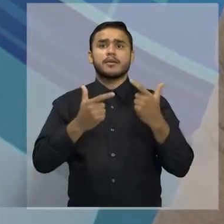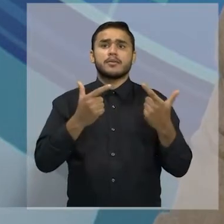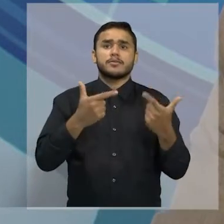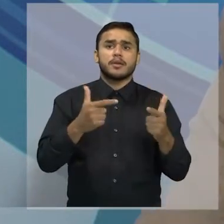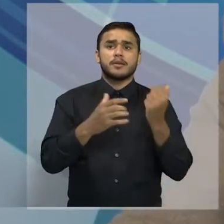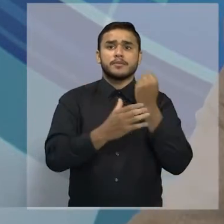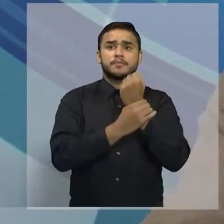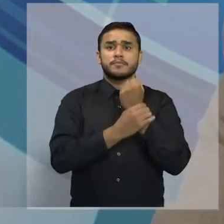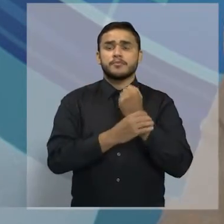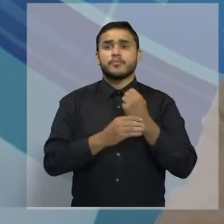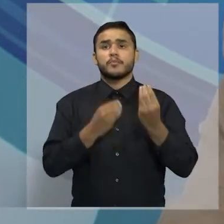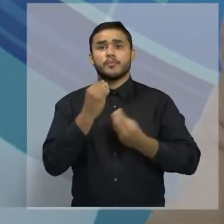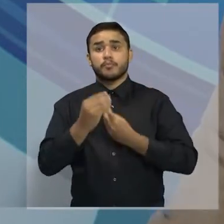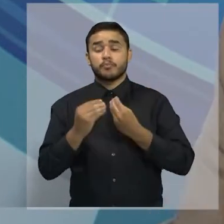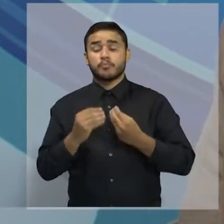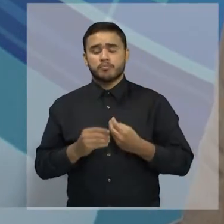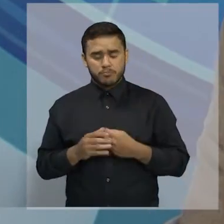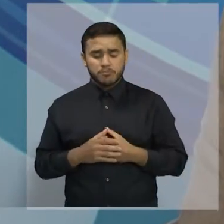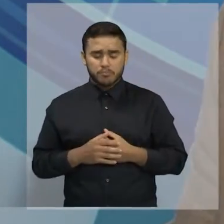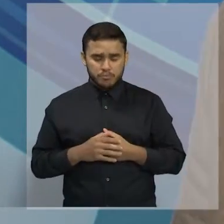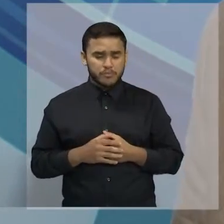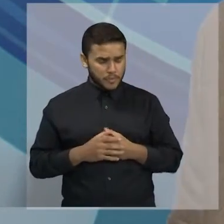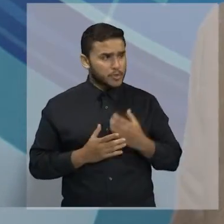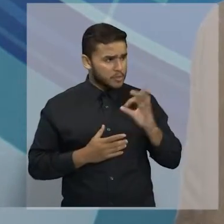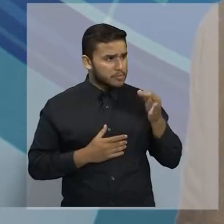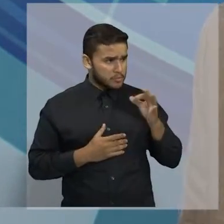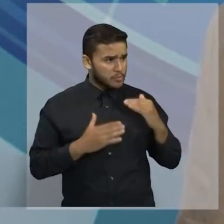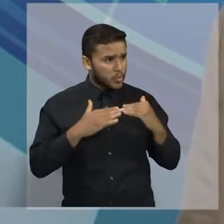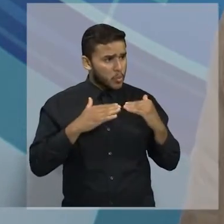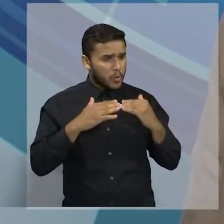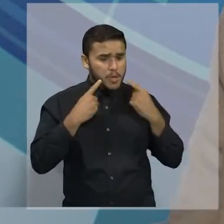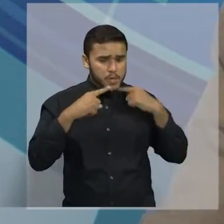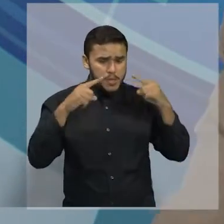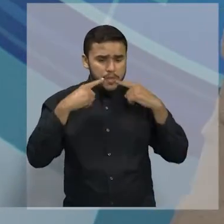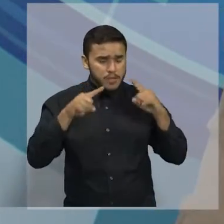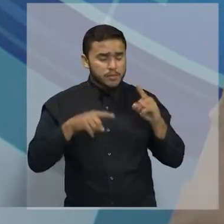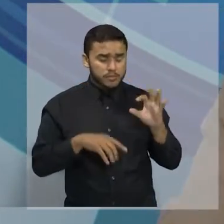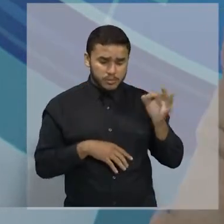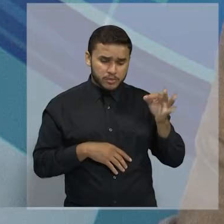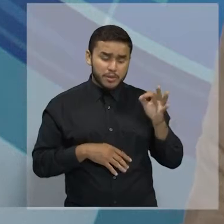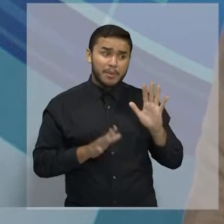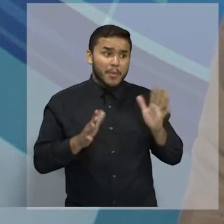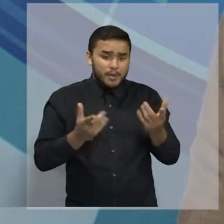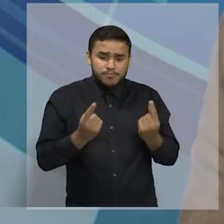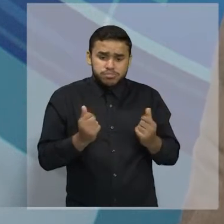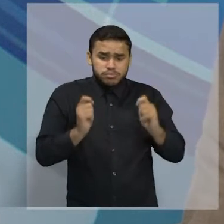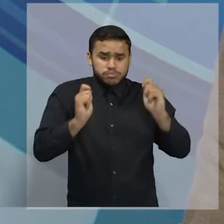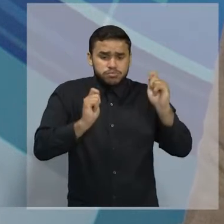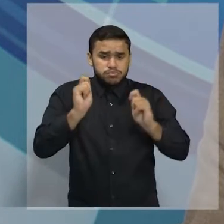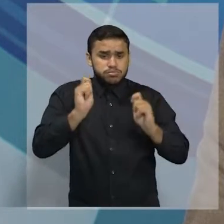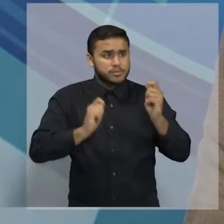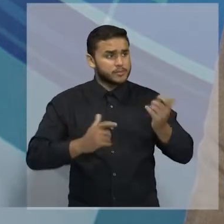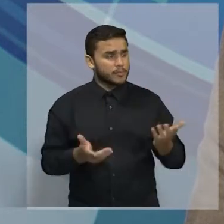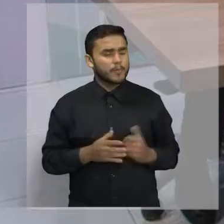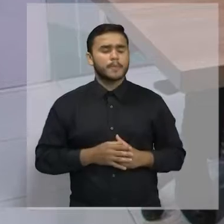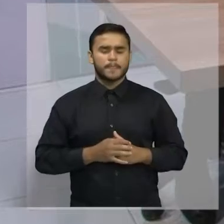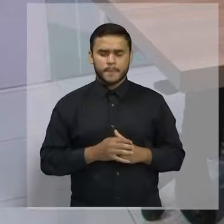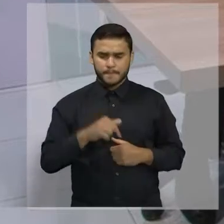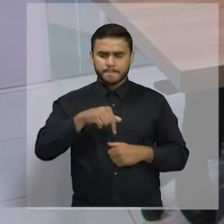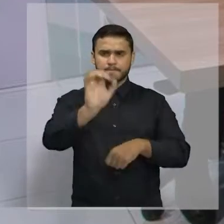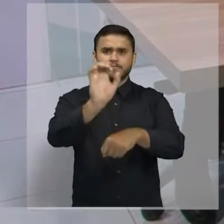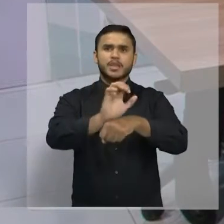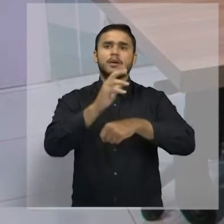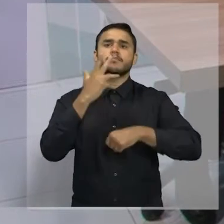não tem segurança. Muito bem, está tudo certo, tem que reclamar mesmo. Agora, olha a situação... Ou seja, o Ceará contribui hoje,